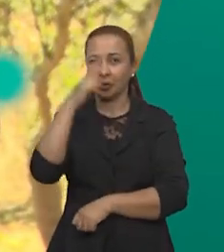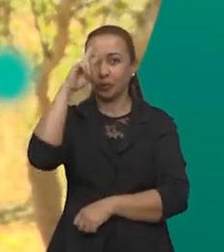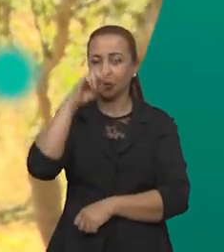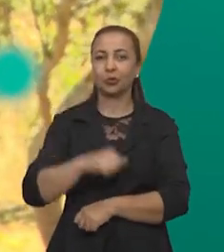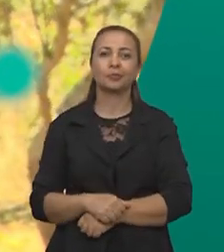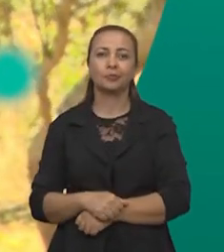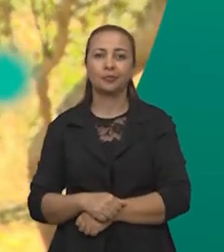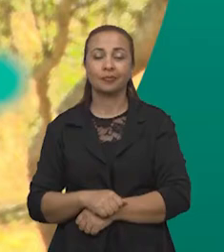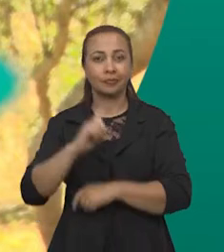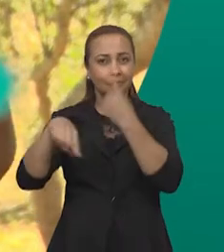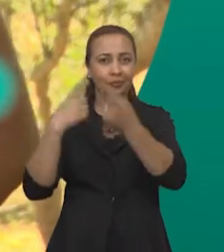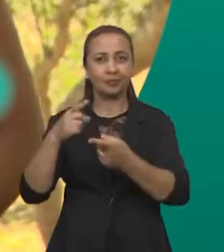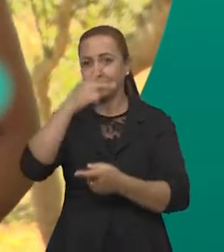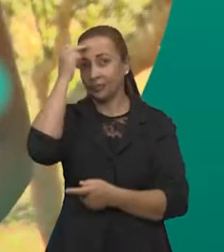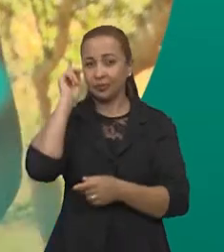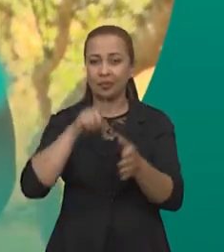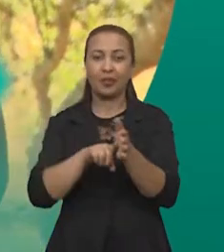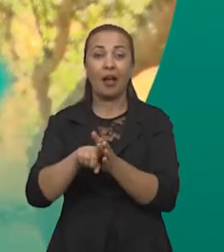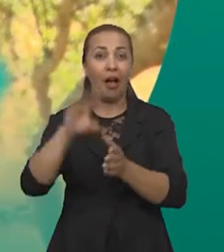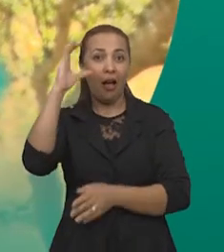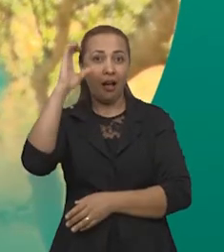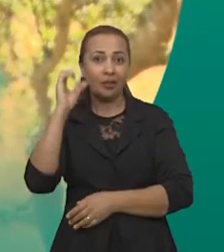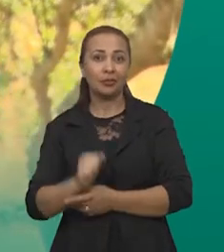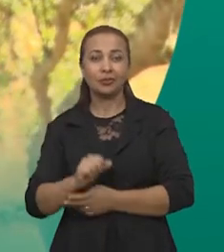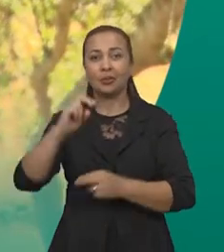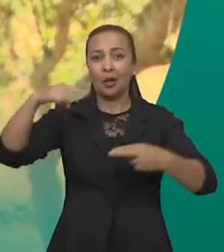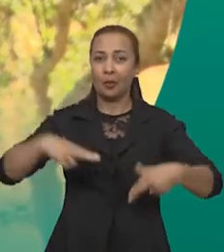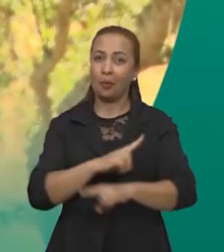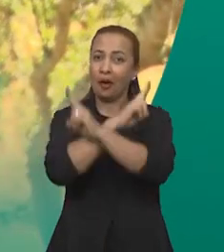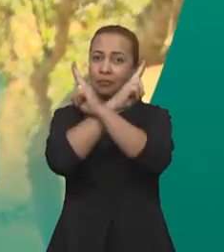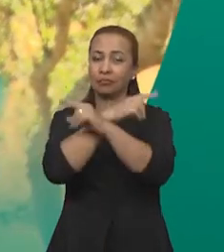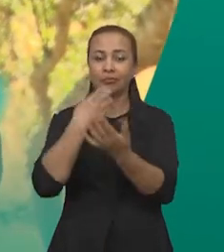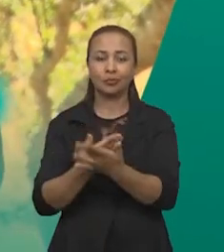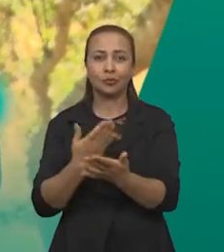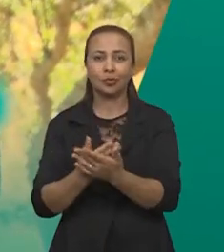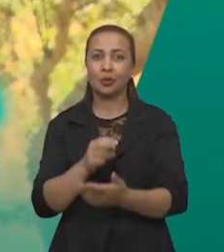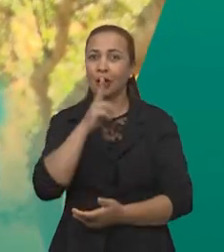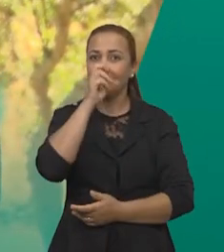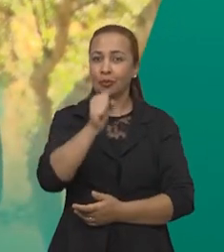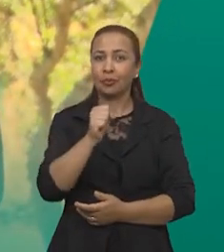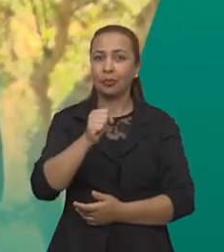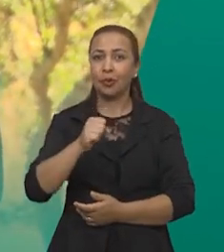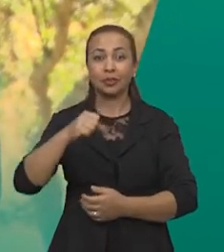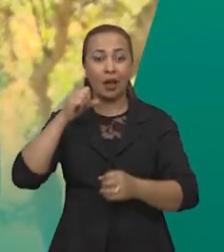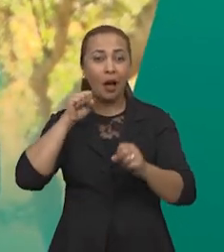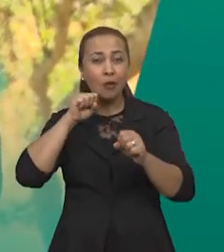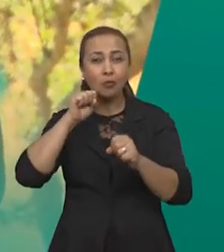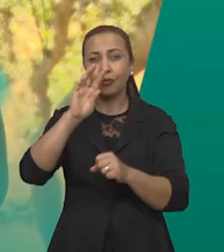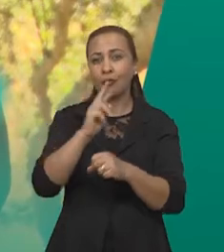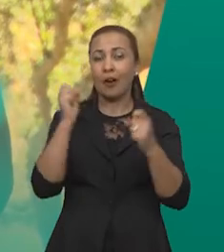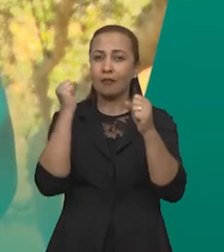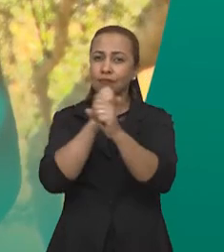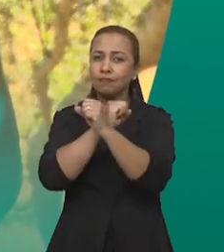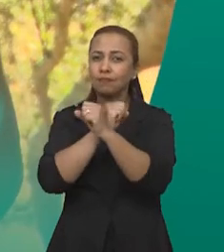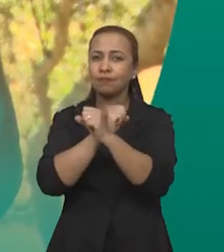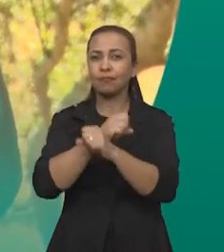história indígena. E daqui a pouco, os cientistas da Universidade Estadual do Sudoeste da Bahia estudam o potencial inseticida de